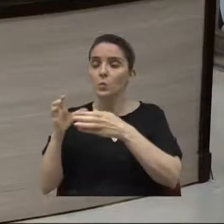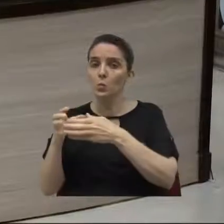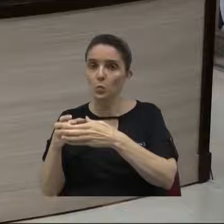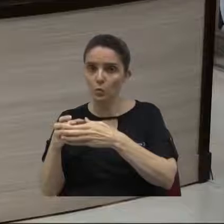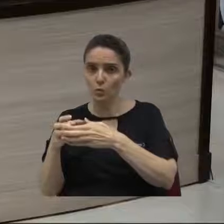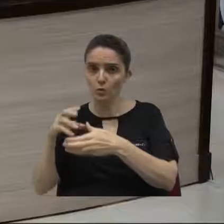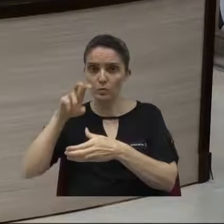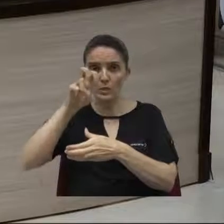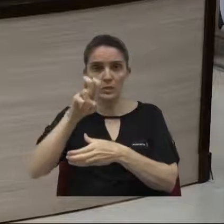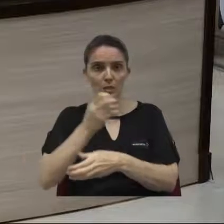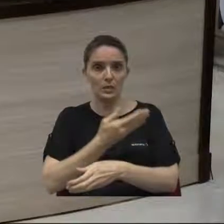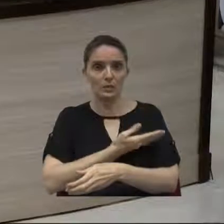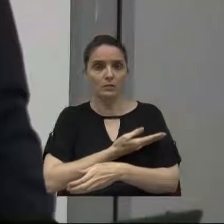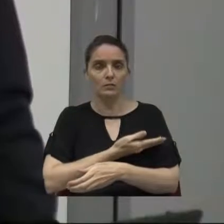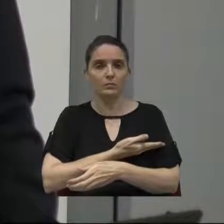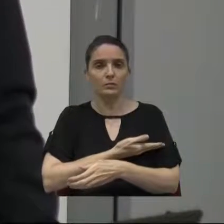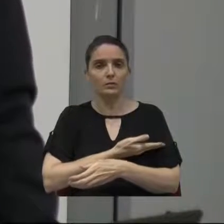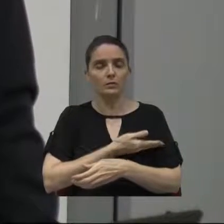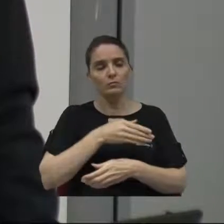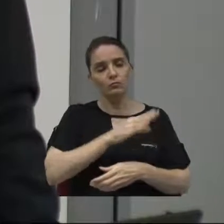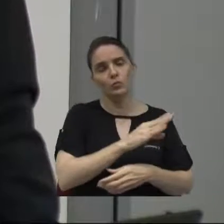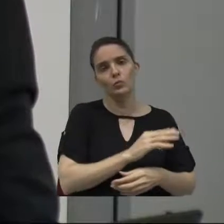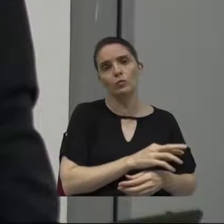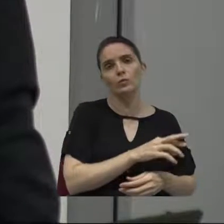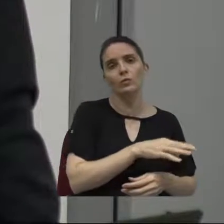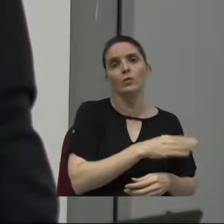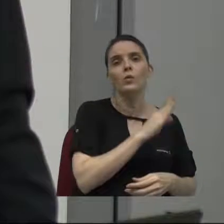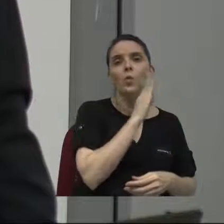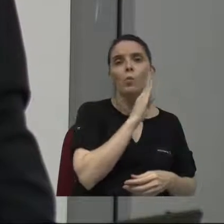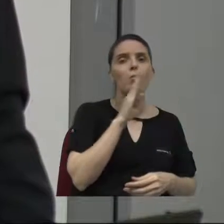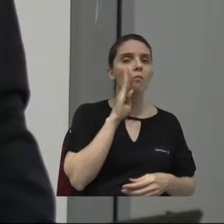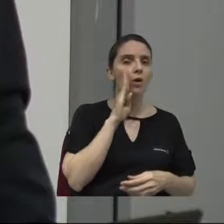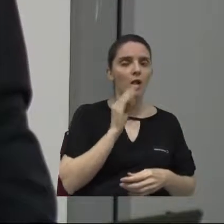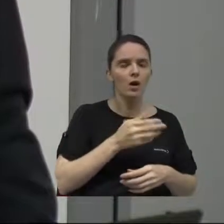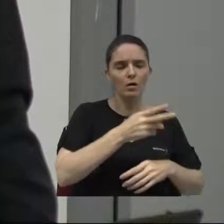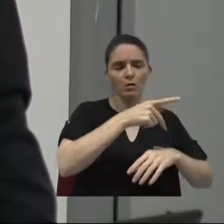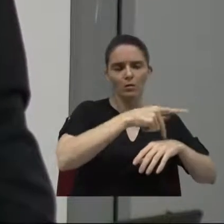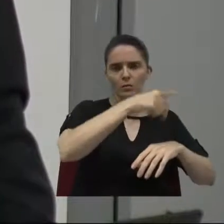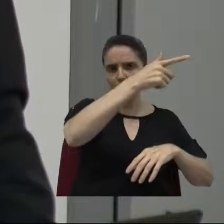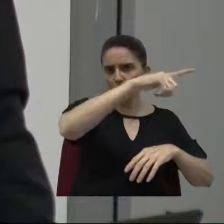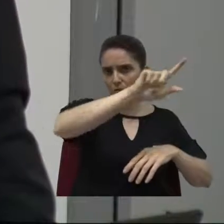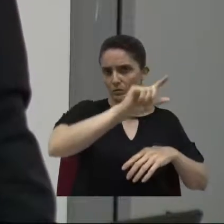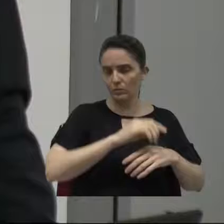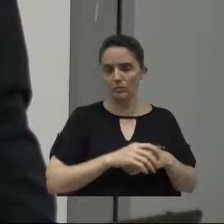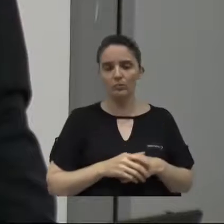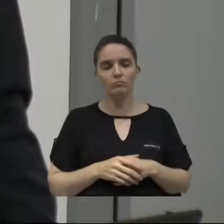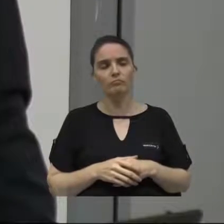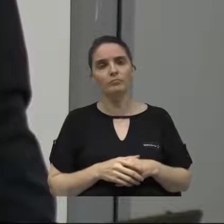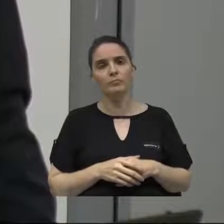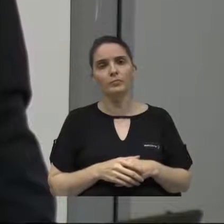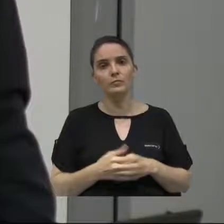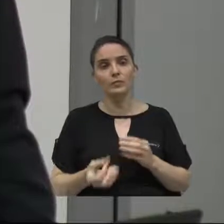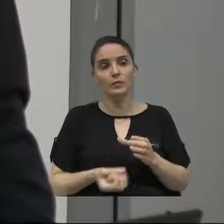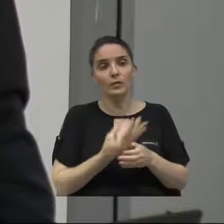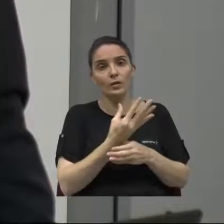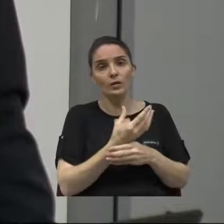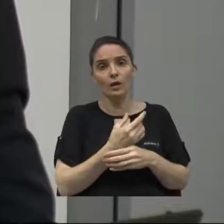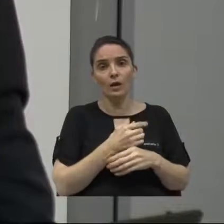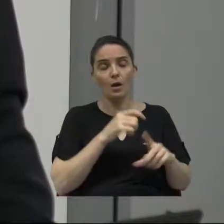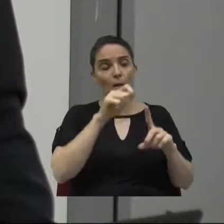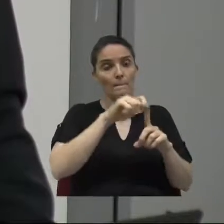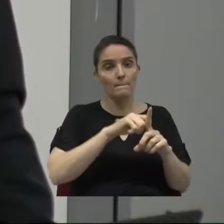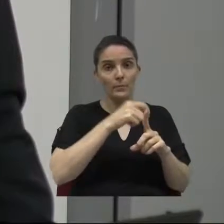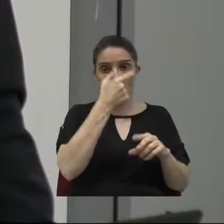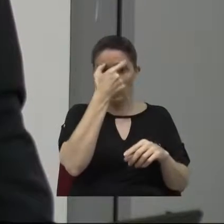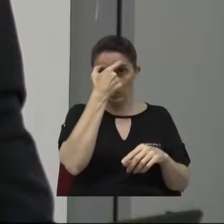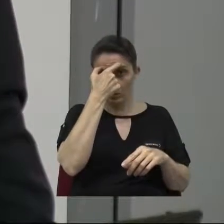5 amigos, num pub australiano, onde eles resolveram criar um mês de conscientização